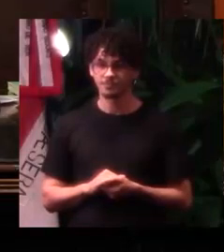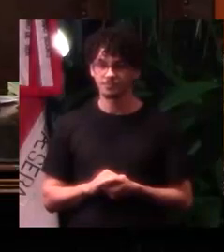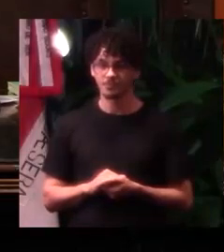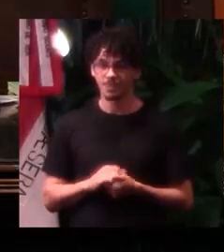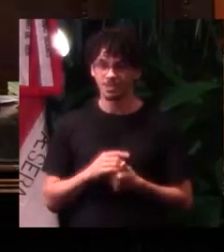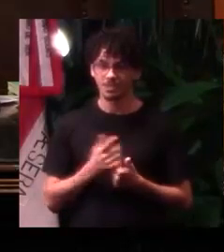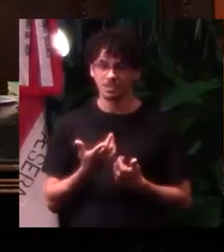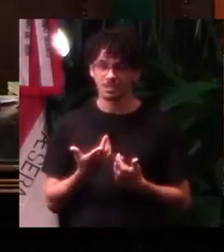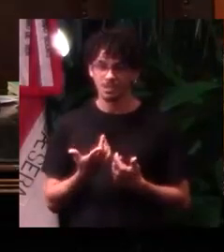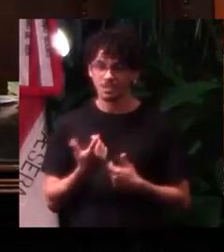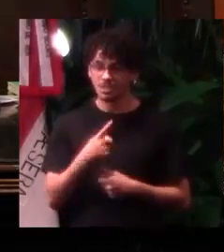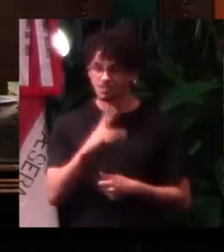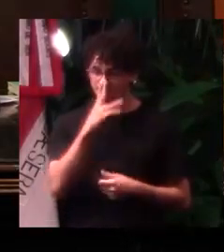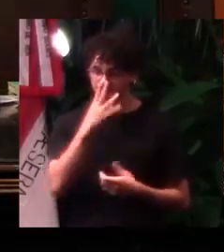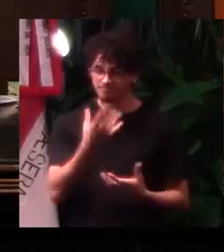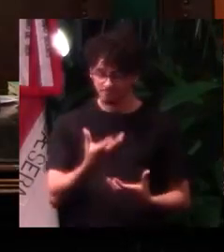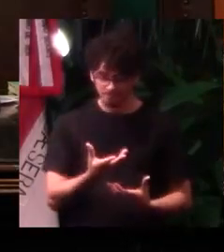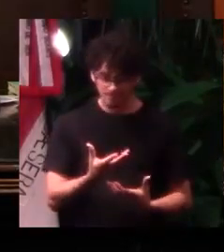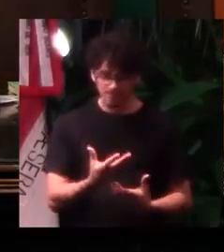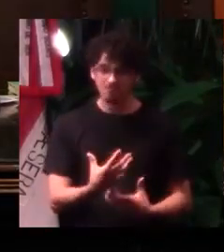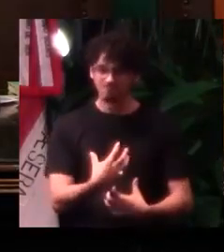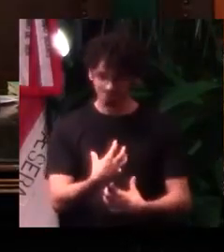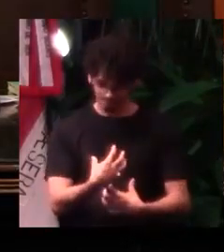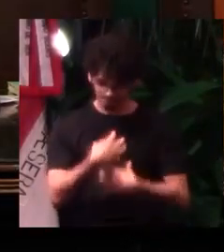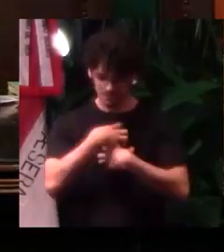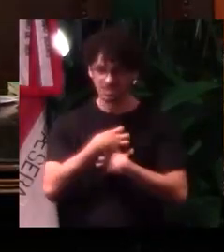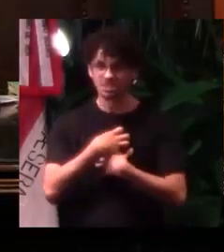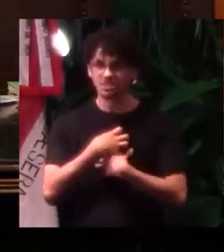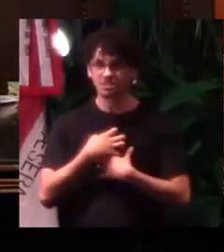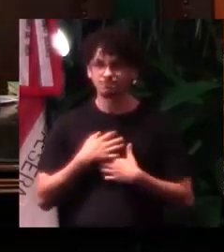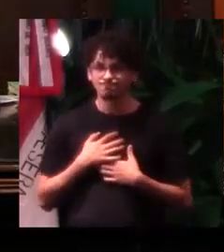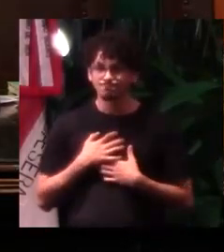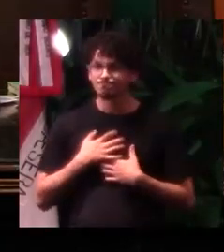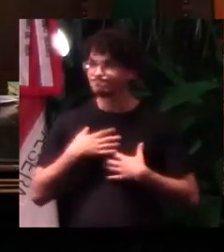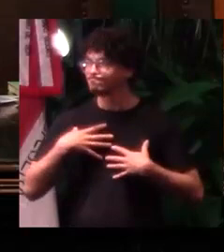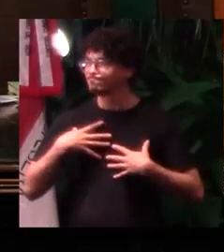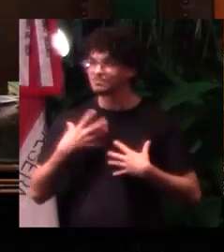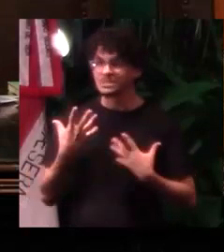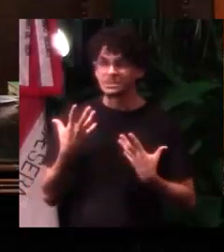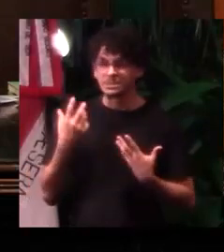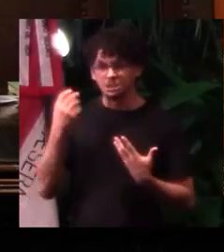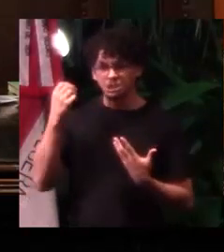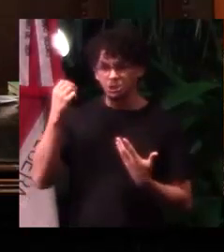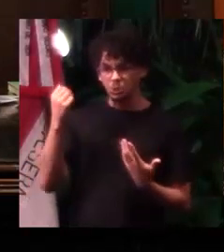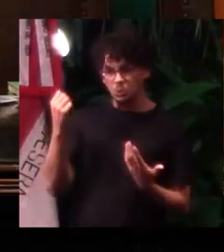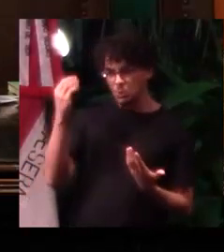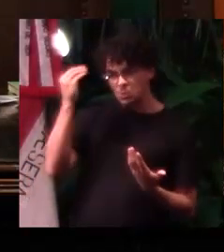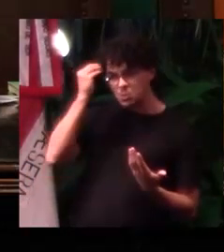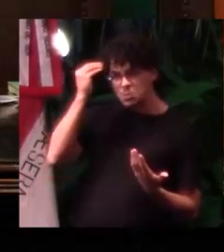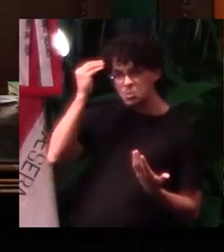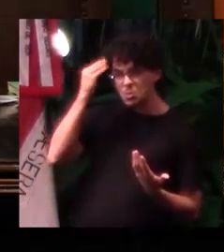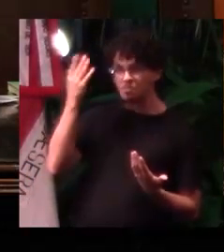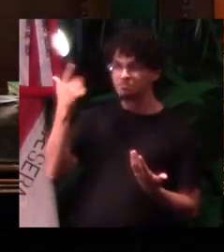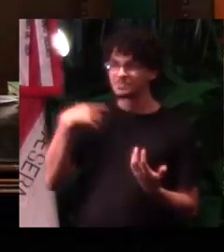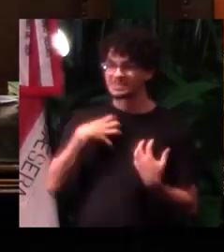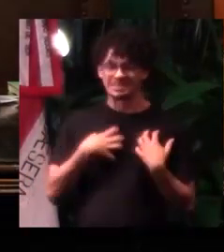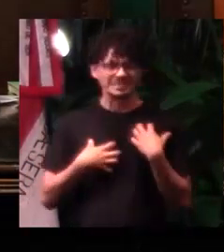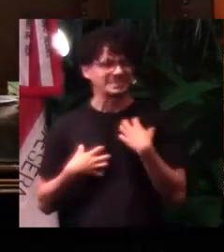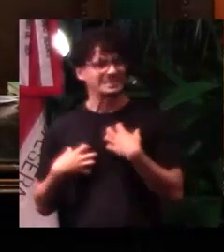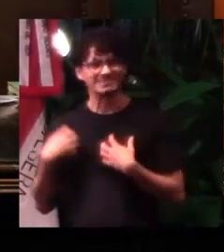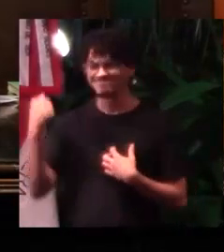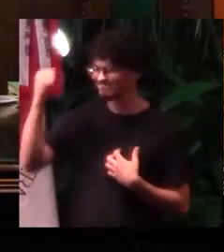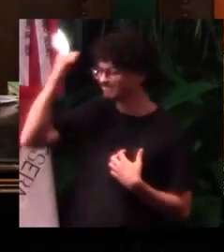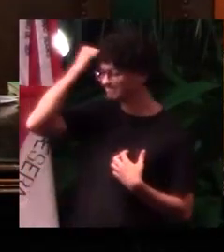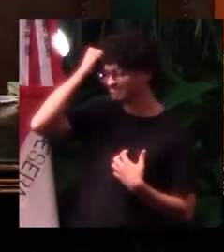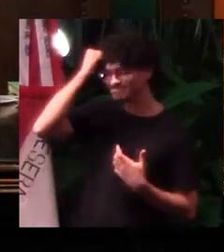Fica cheio de uma certa culpa, de um certo remorso, né? E ao mesmo tempo ele próprio envelhecendo. Né? E ele vai